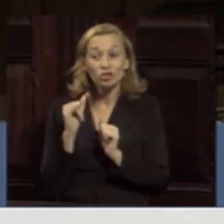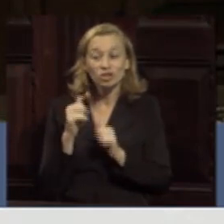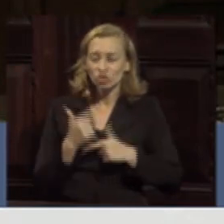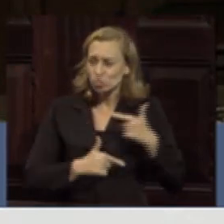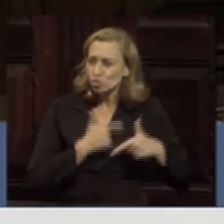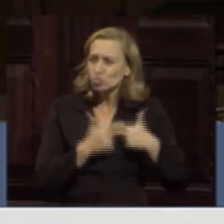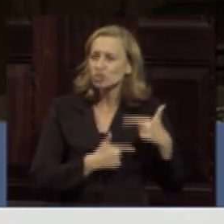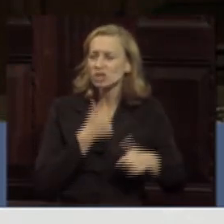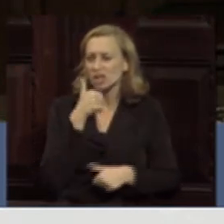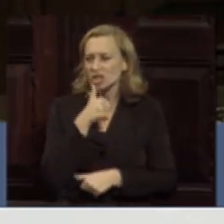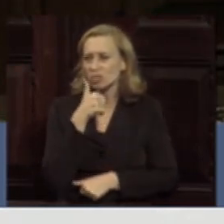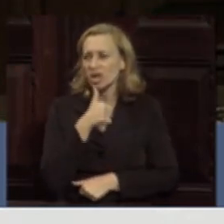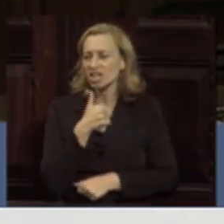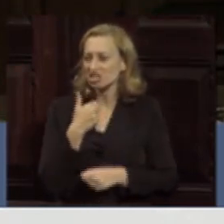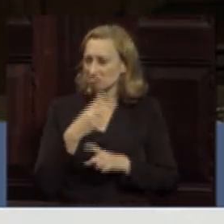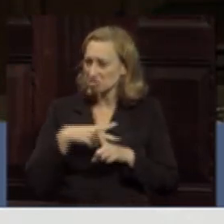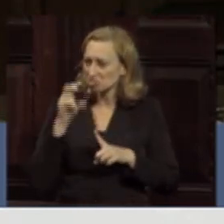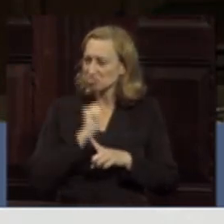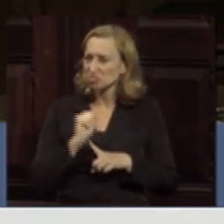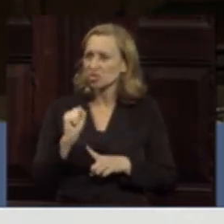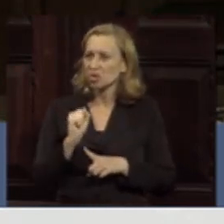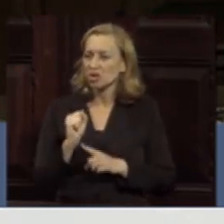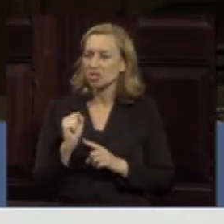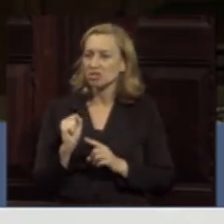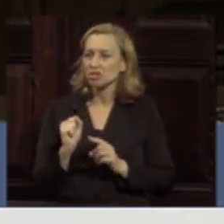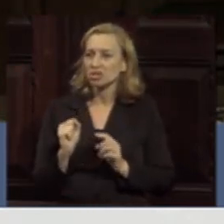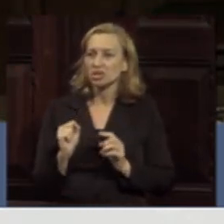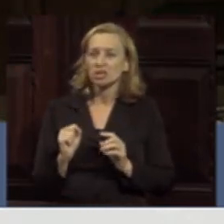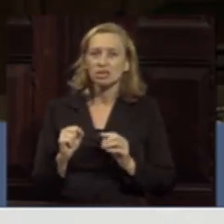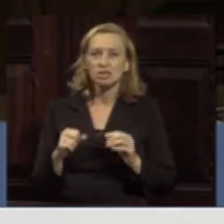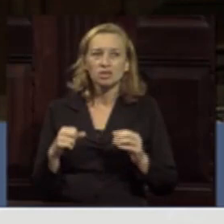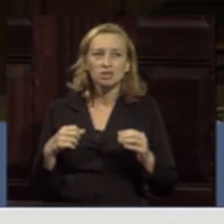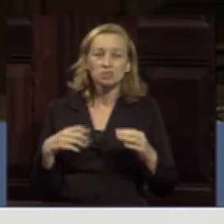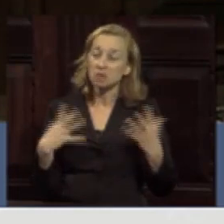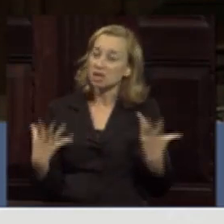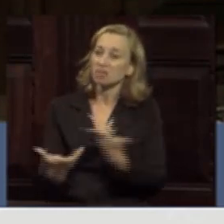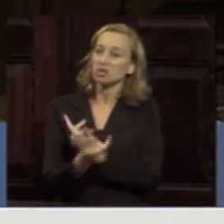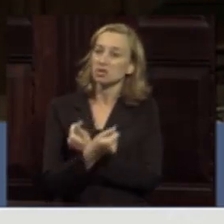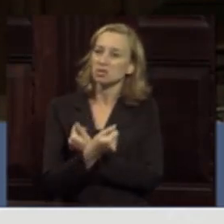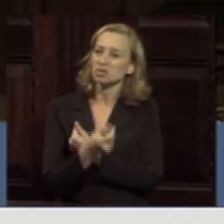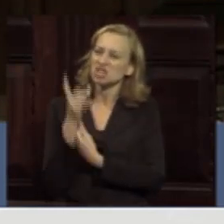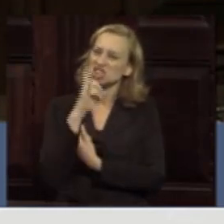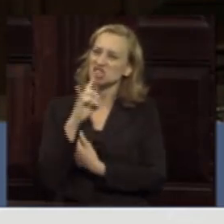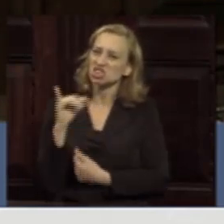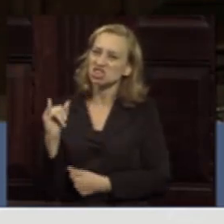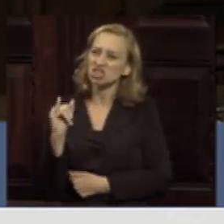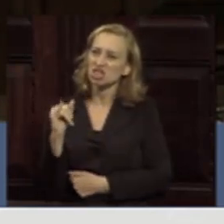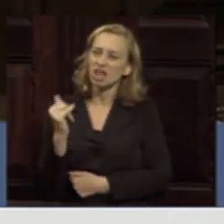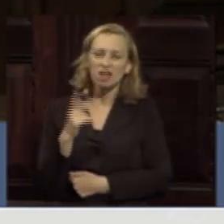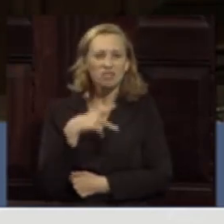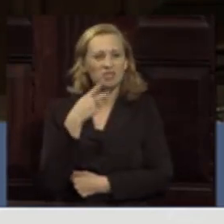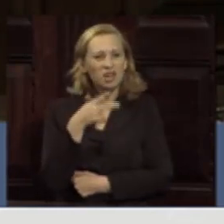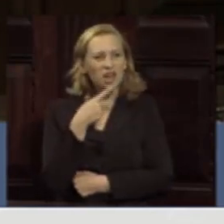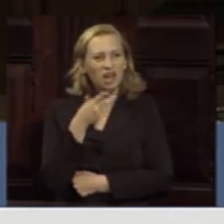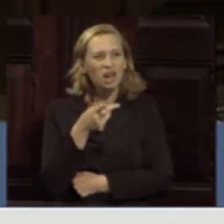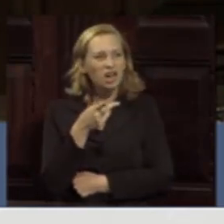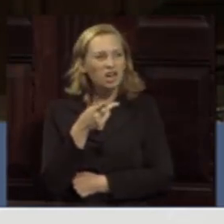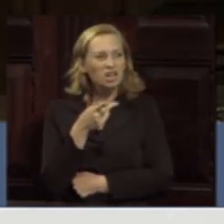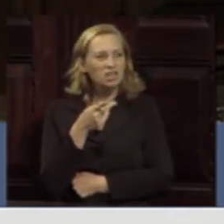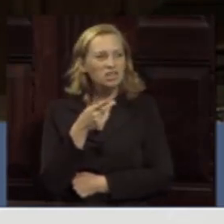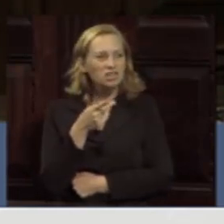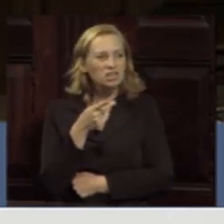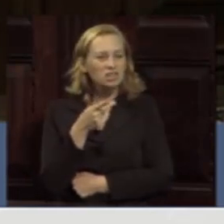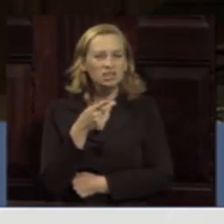Mulheres, dia 8 de março. Portanto, é um privilégio nesta sessão, nesta data, falar aqui desta tribuna sobre a presidência de